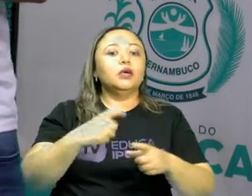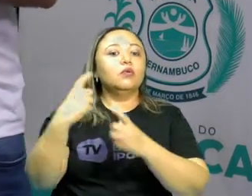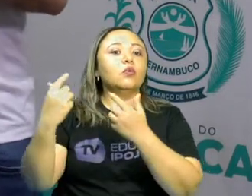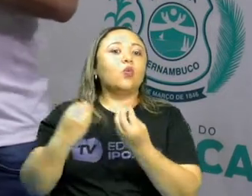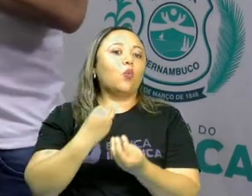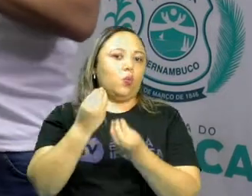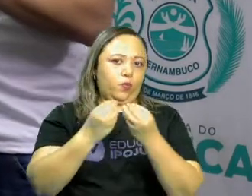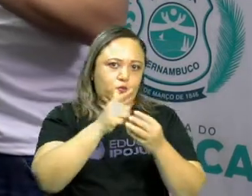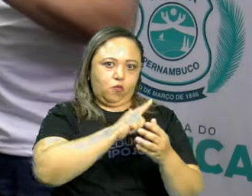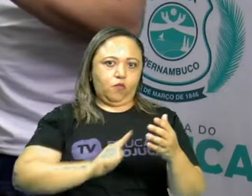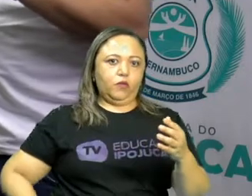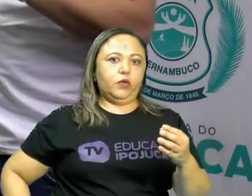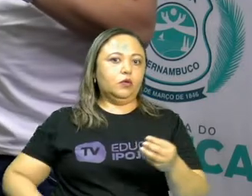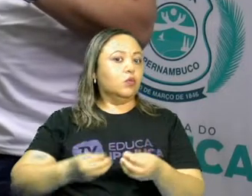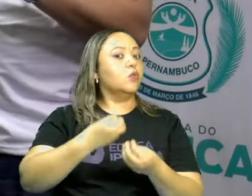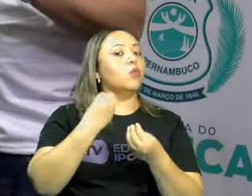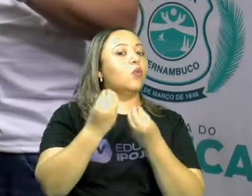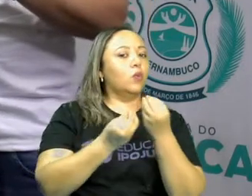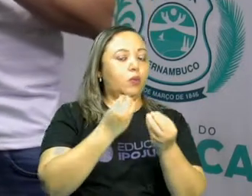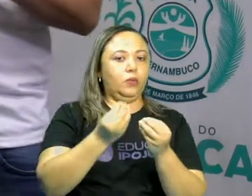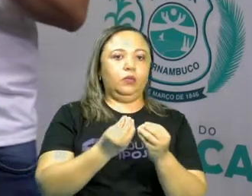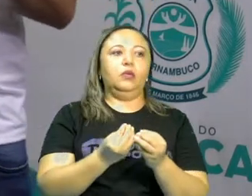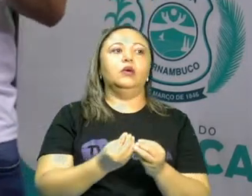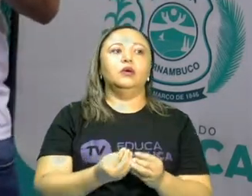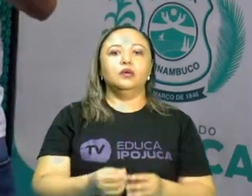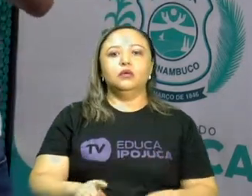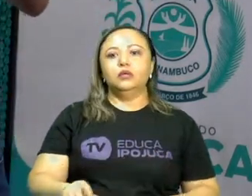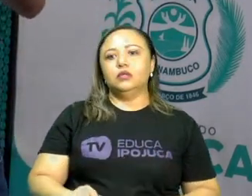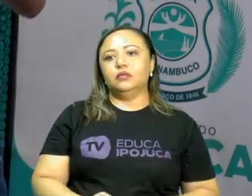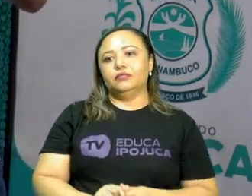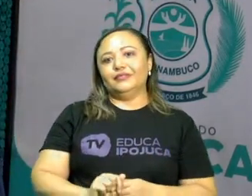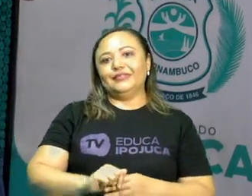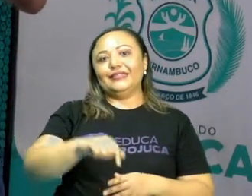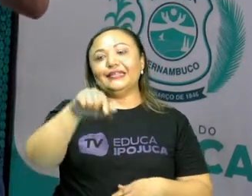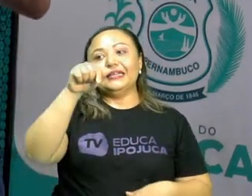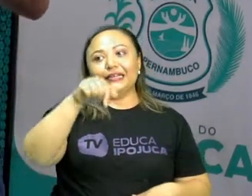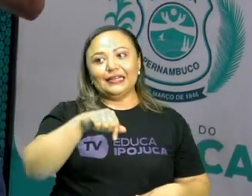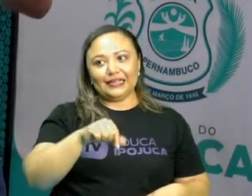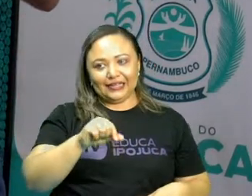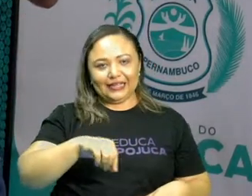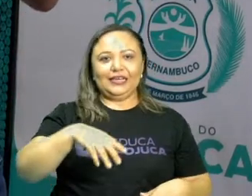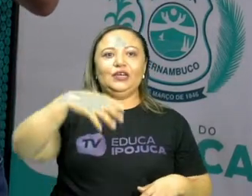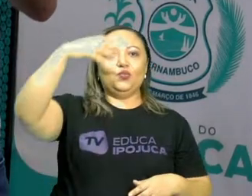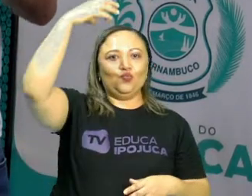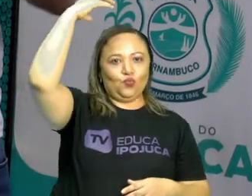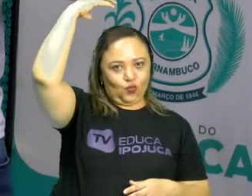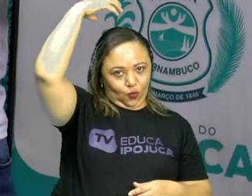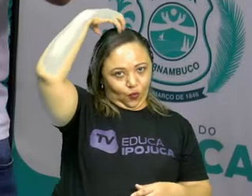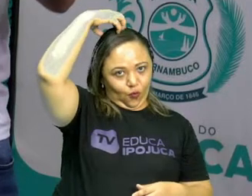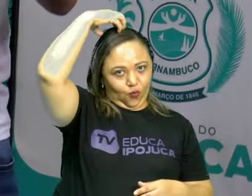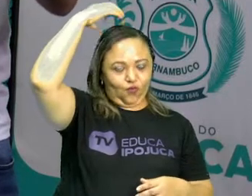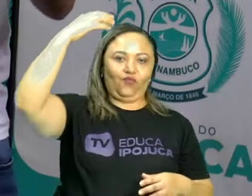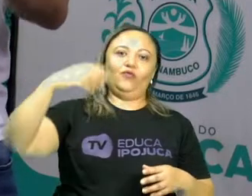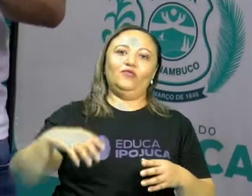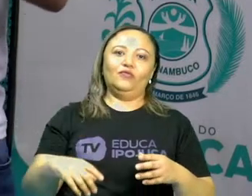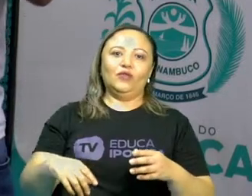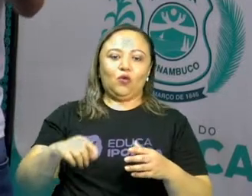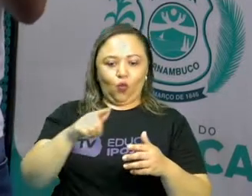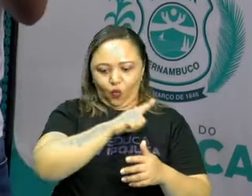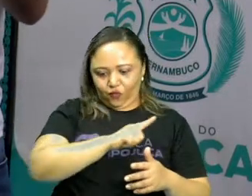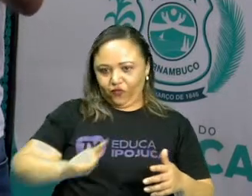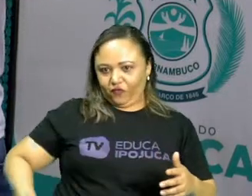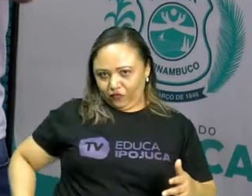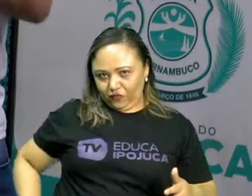tá bem? Primeiramente, nós temos o absolutismo monárquico. Nós temos então um monarca, né,